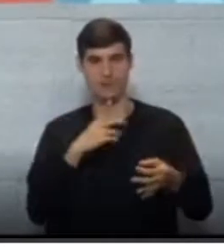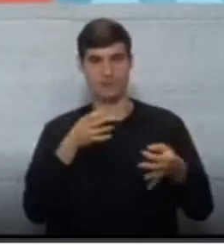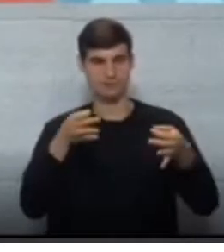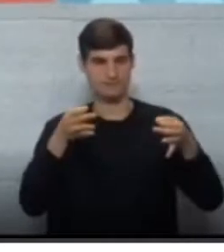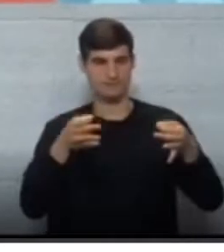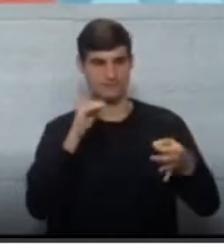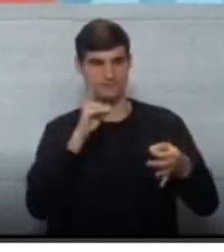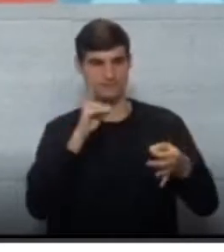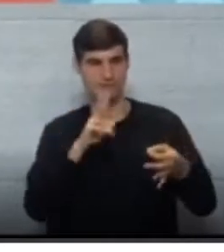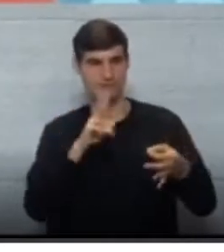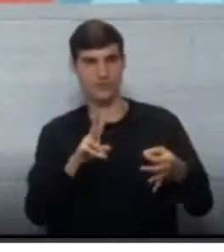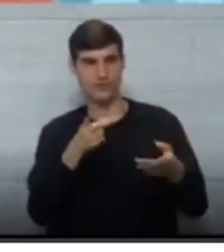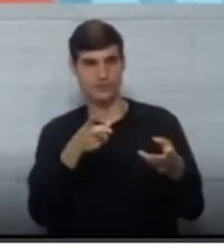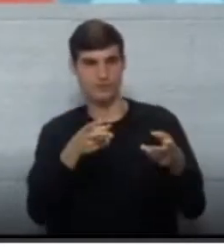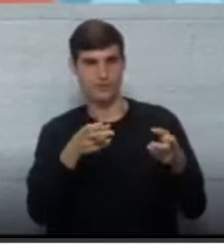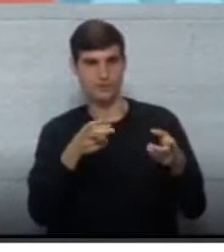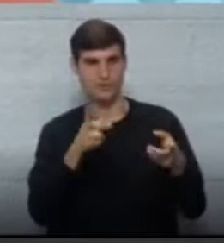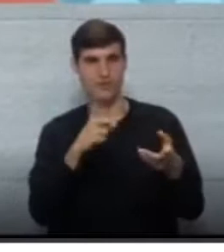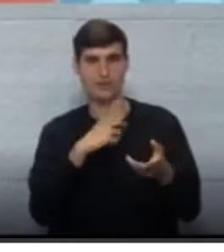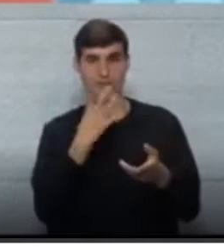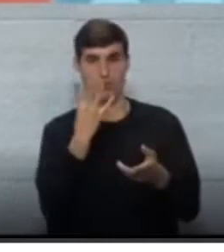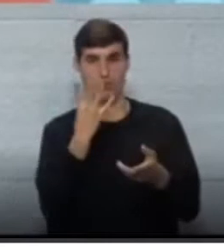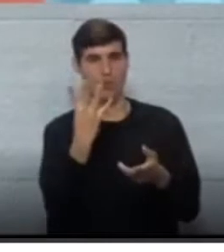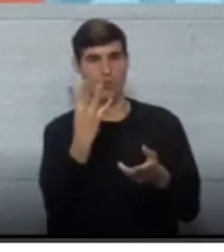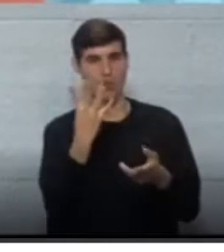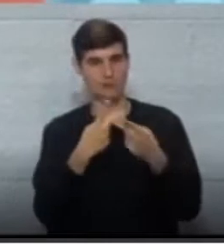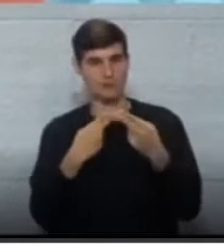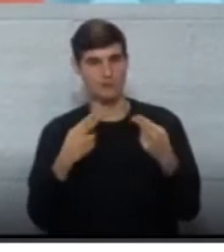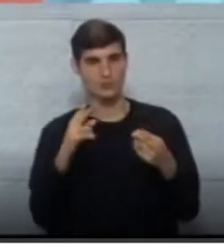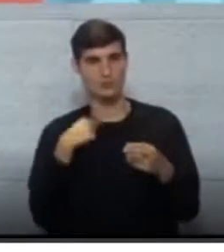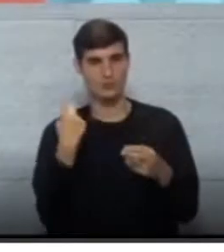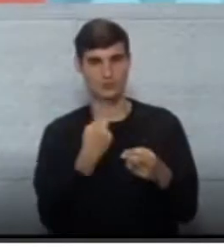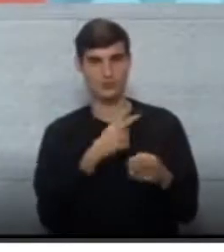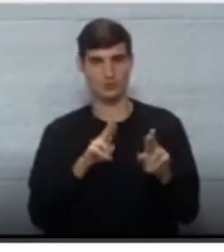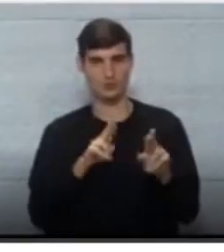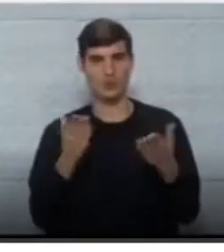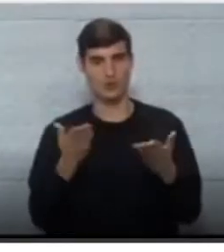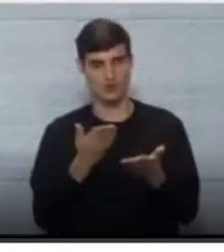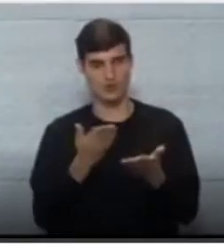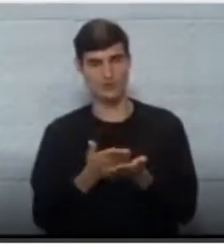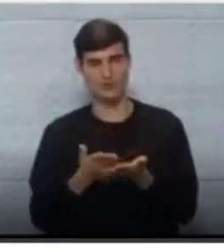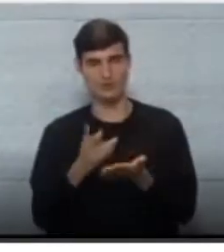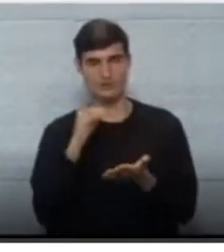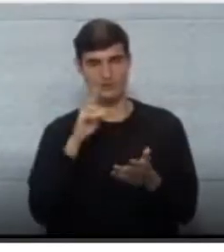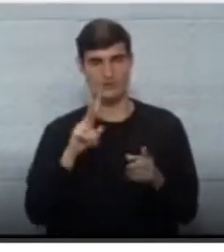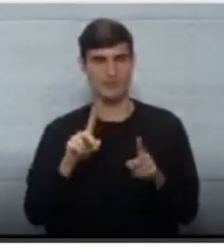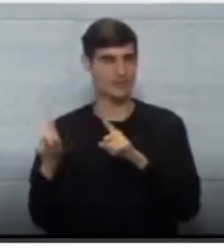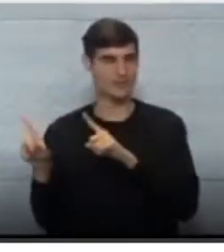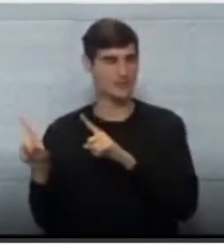identificação. Nesse sentido, nós temos 4 procedimentos que nós vamos utilizar. Então, vamos utilizar isso para a gente ver.